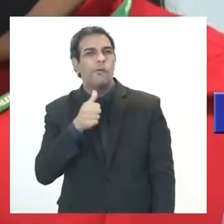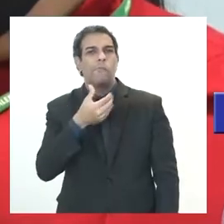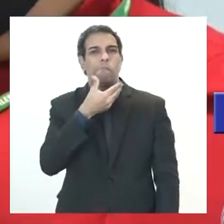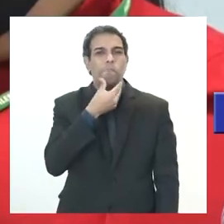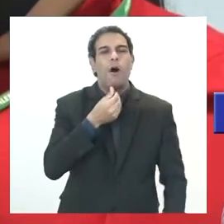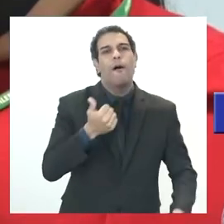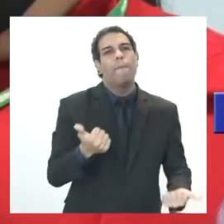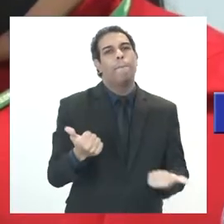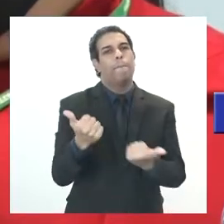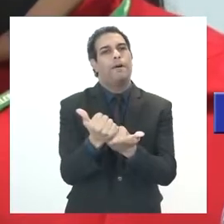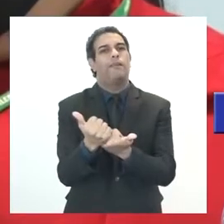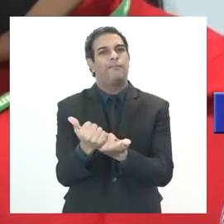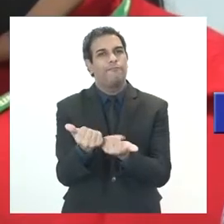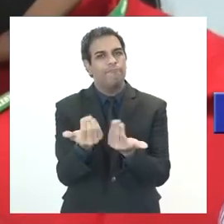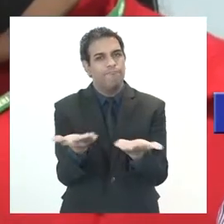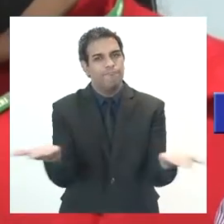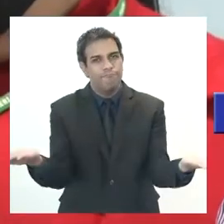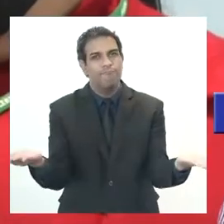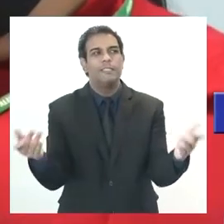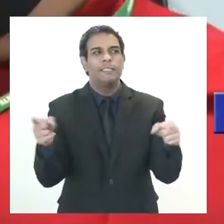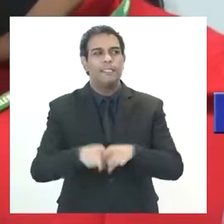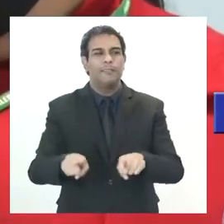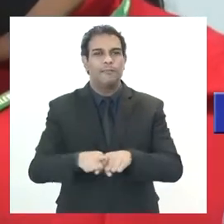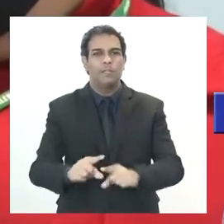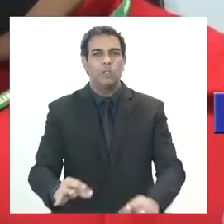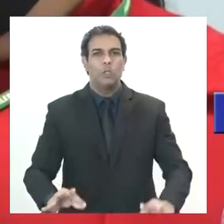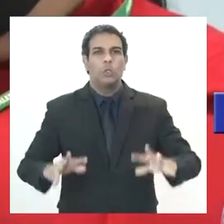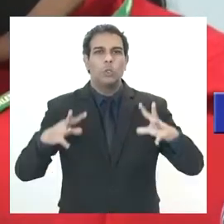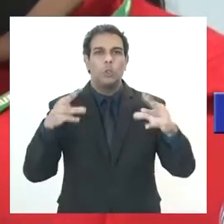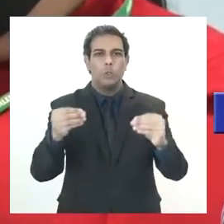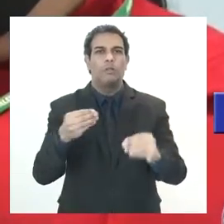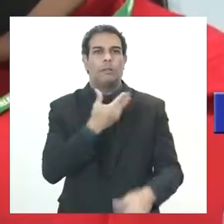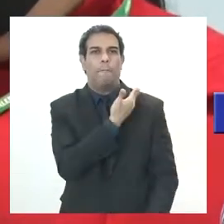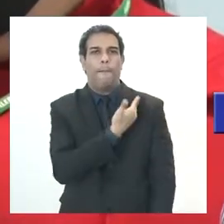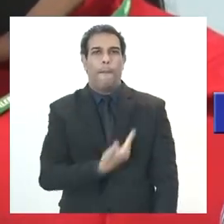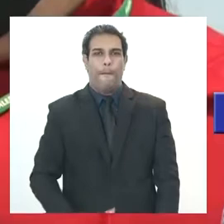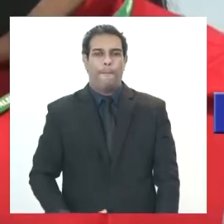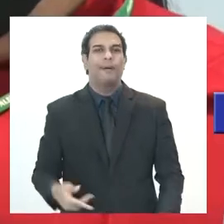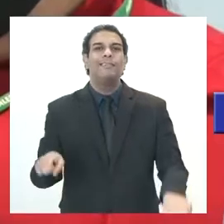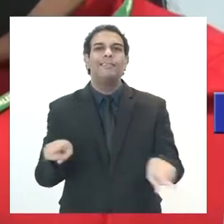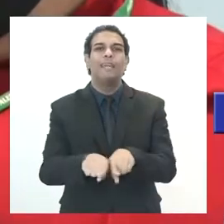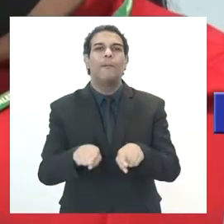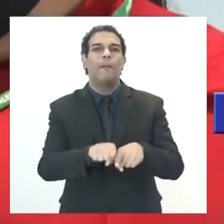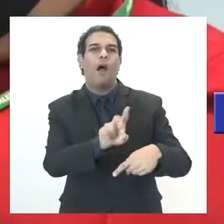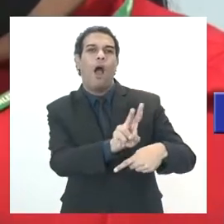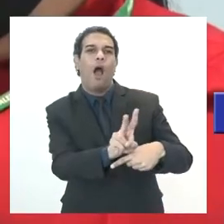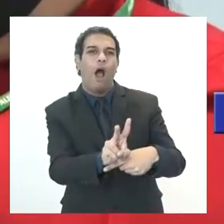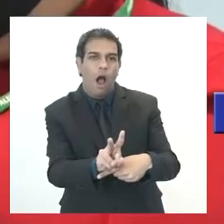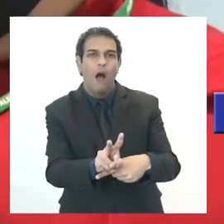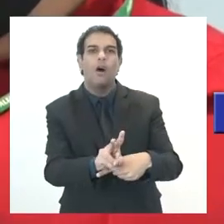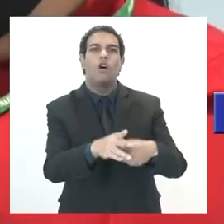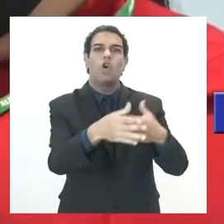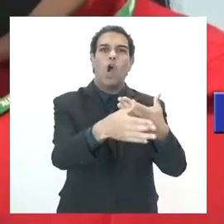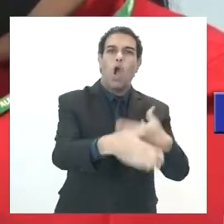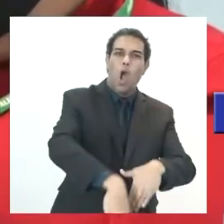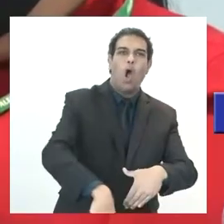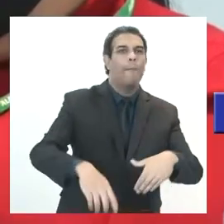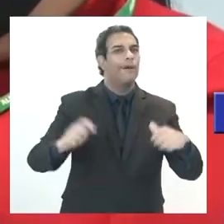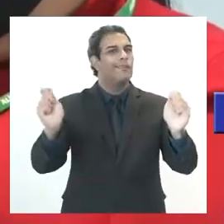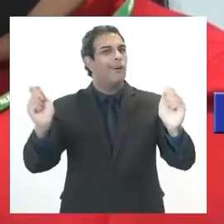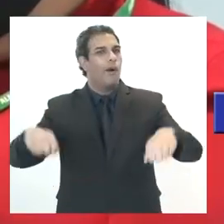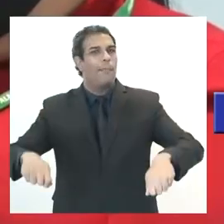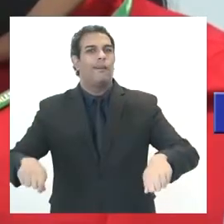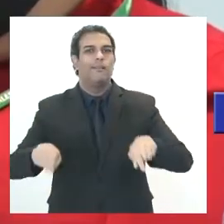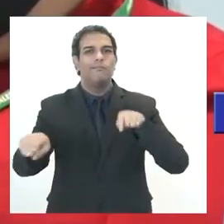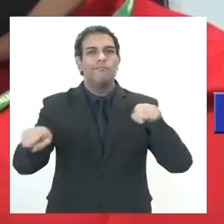apoio servidores são dedicados dedicado à causa pública auditoria pública concursados competente